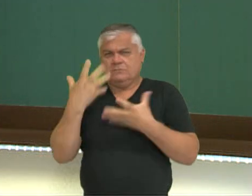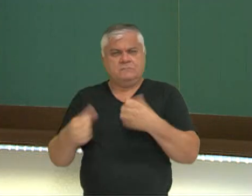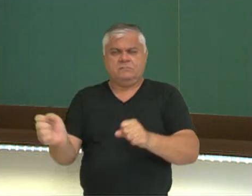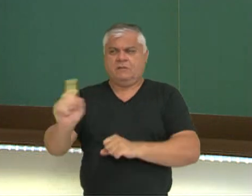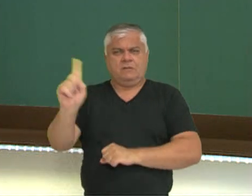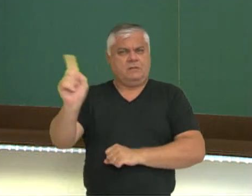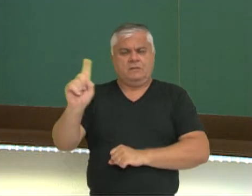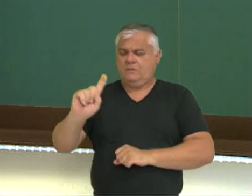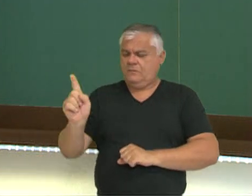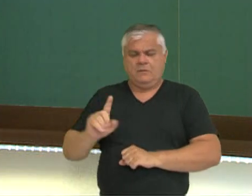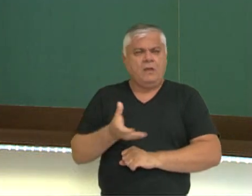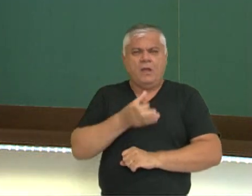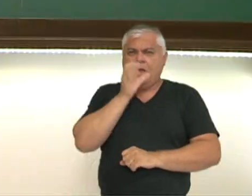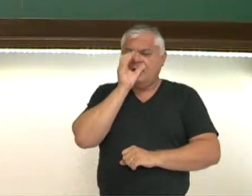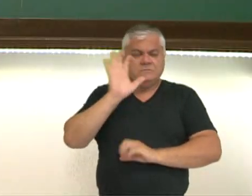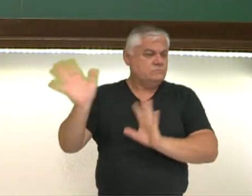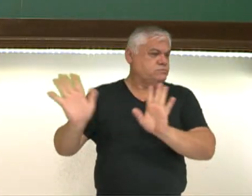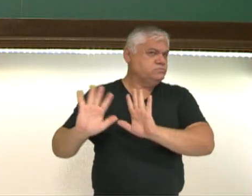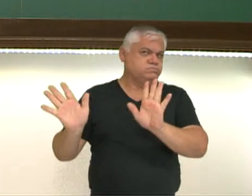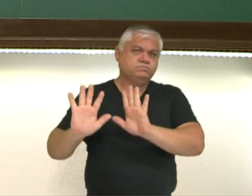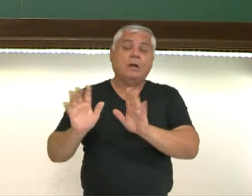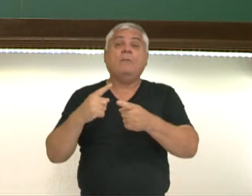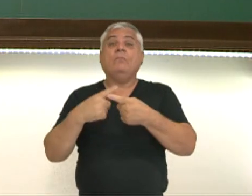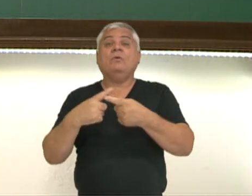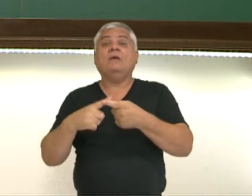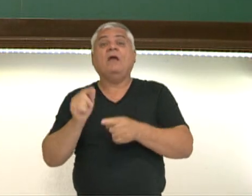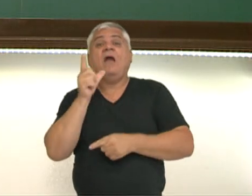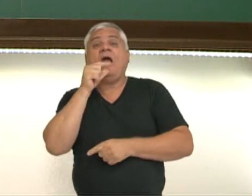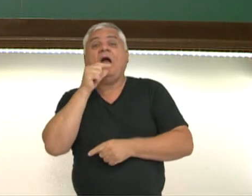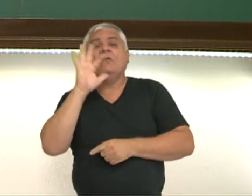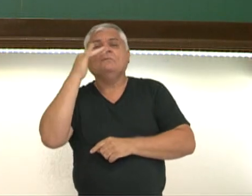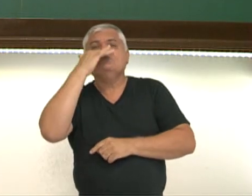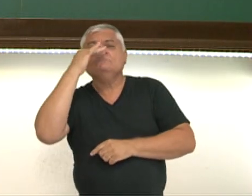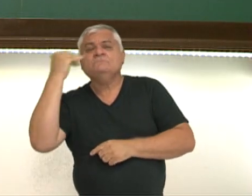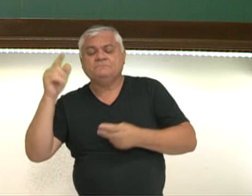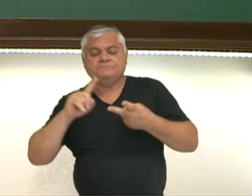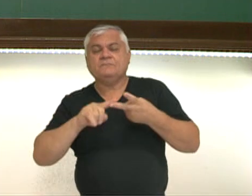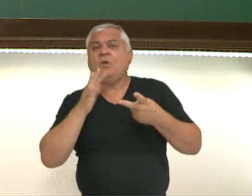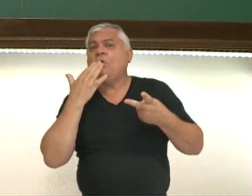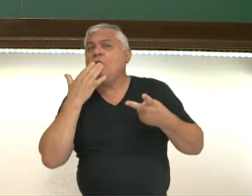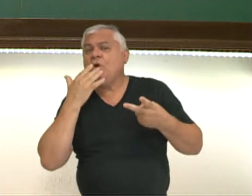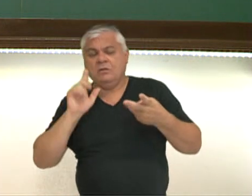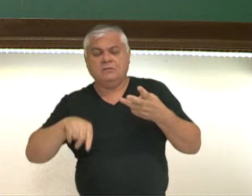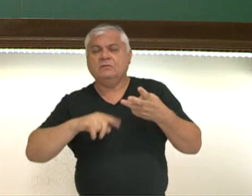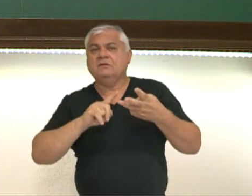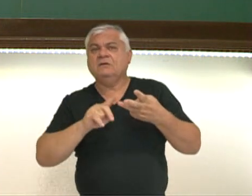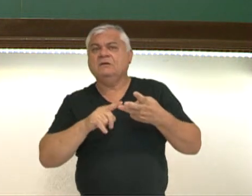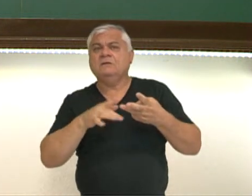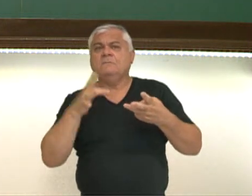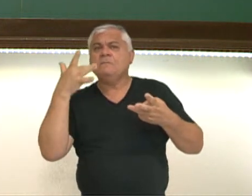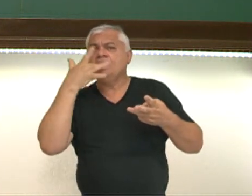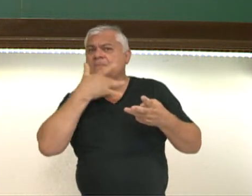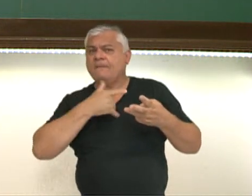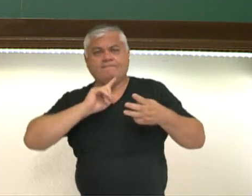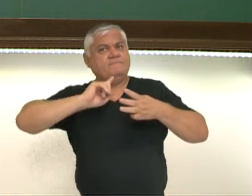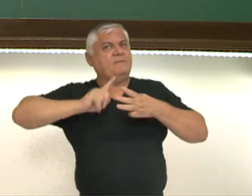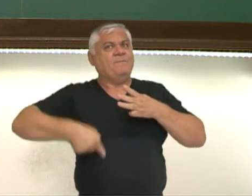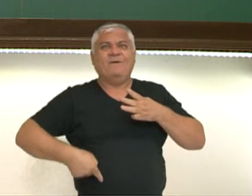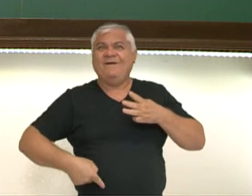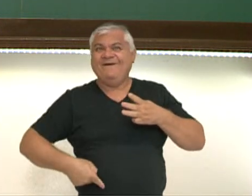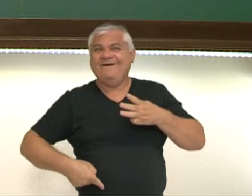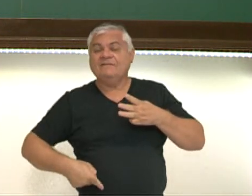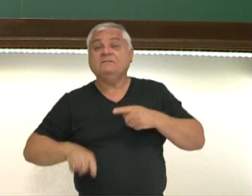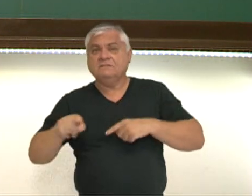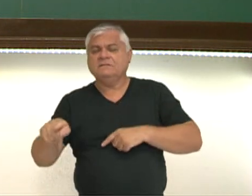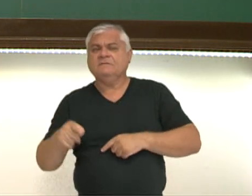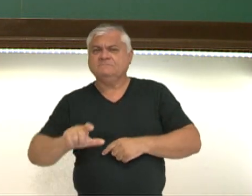aquela água. Porque todos nós sabemos que a água não pode ter cheiro, não pode ter cor, não pode ter sabor. E essa água que estava vindo lá,